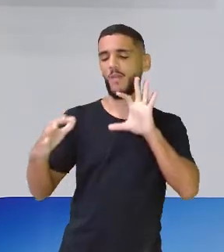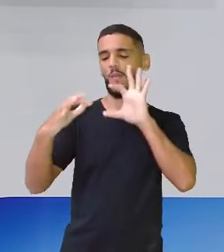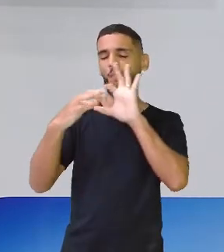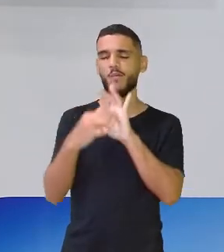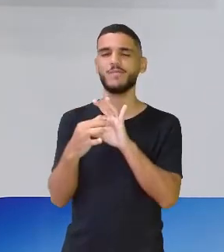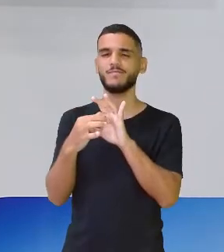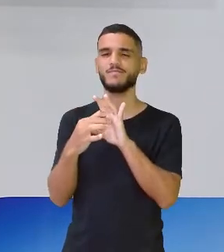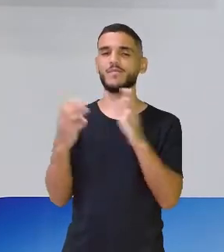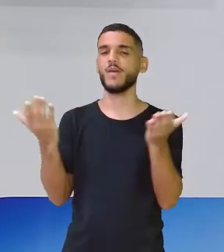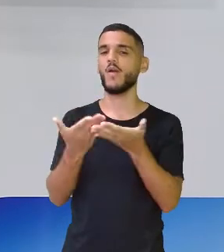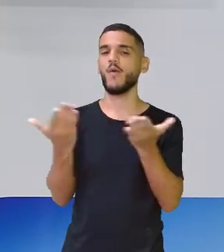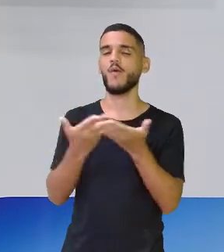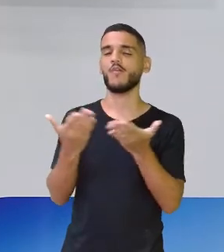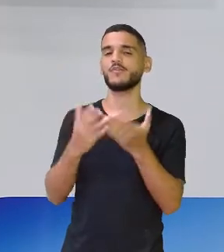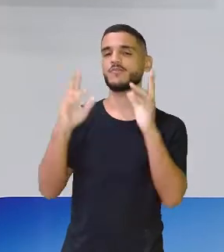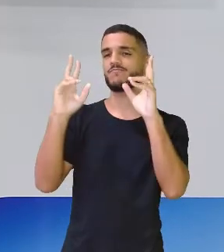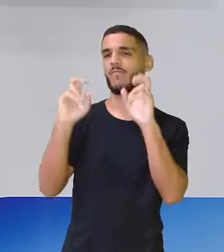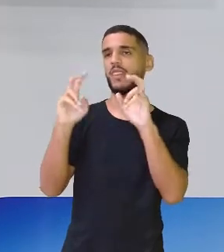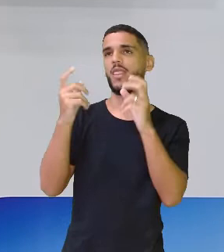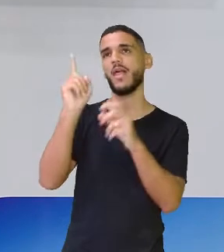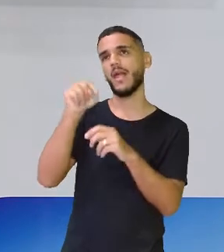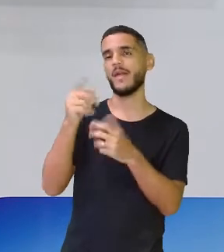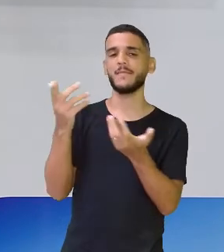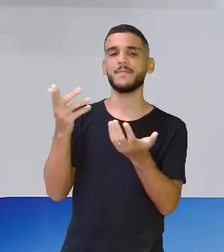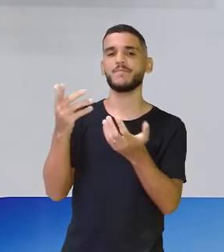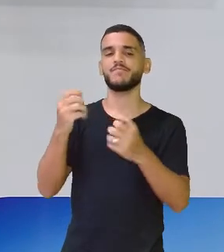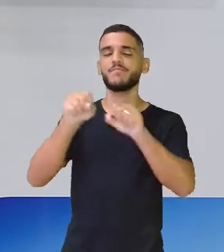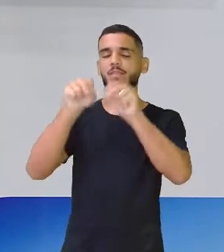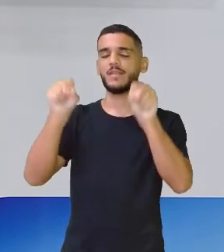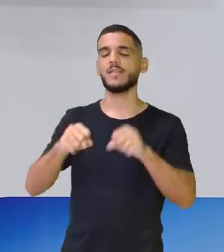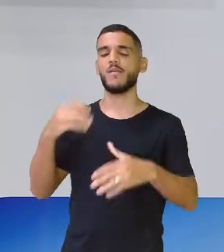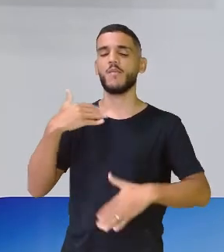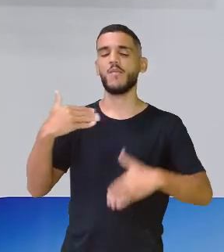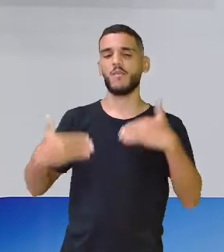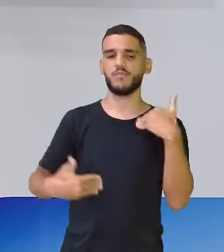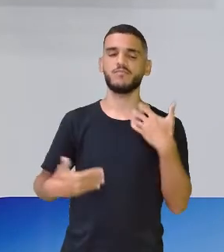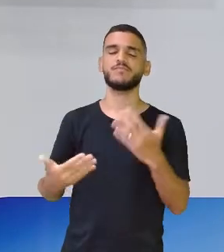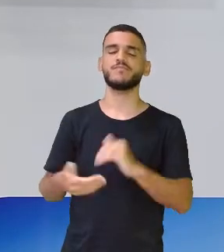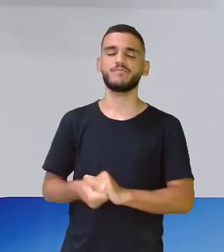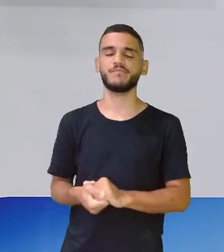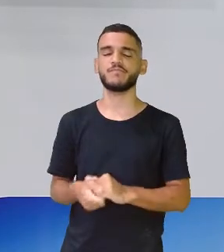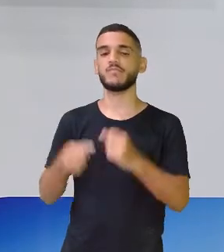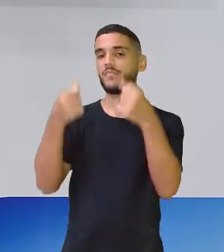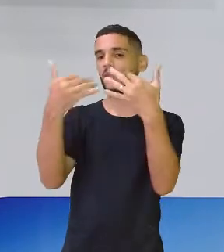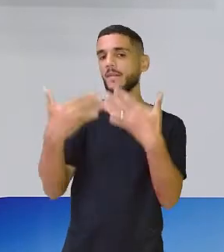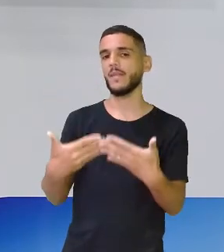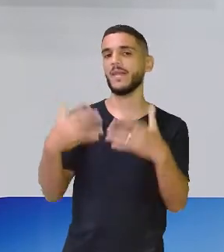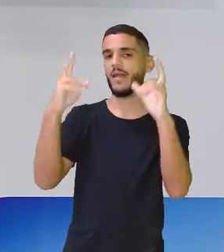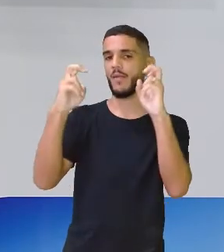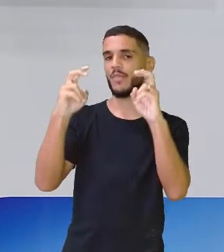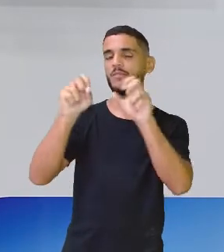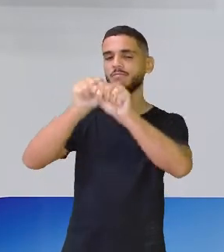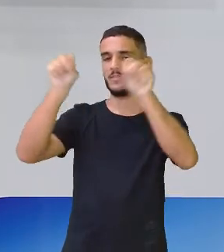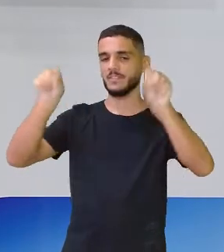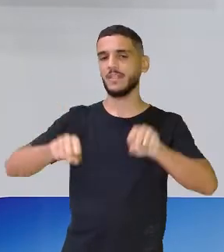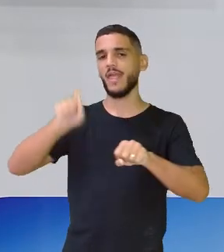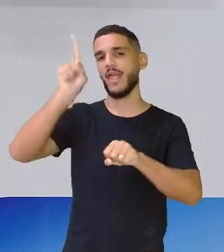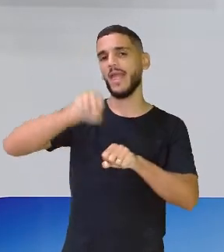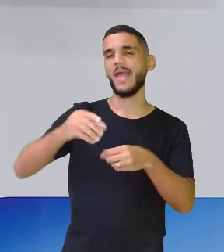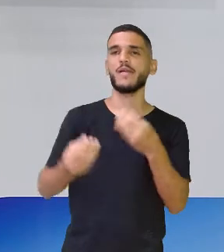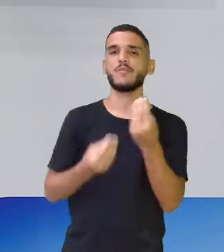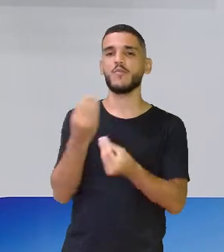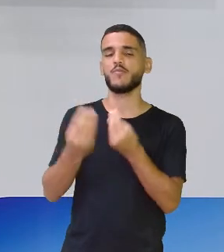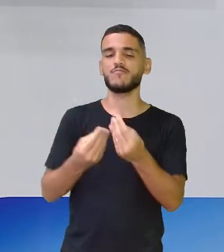tá? Então, hoje, nós vamos falar a respeito dos sistemas do nosso corpo humano. E para falar de um sistema, significa que ele é formado a partir